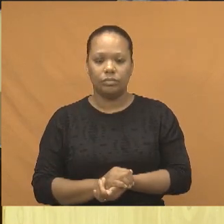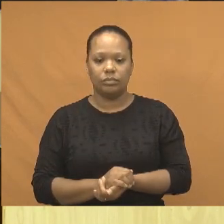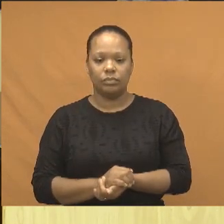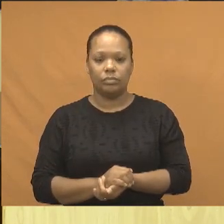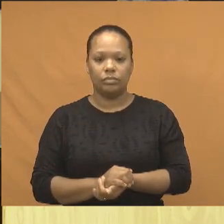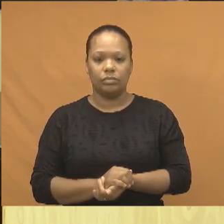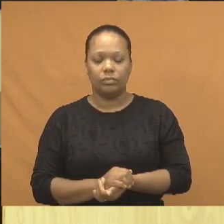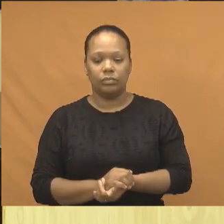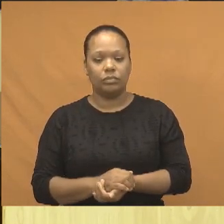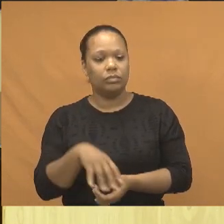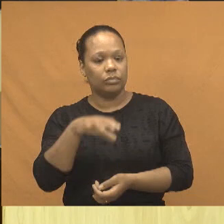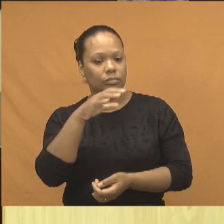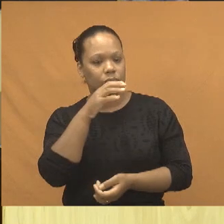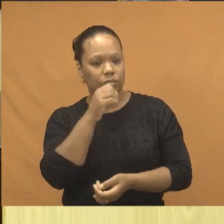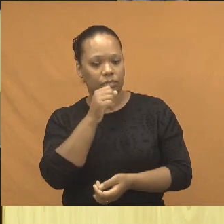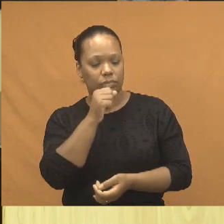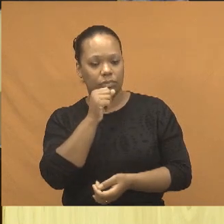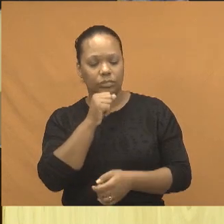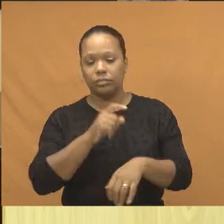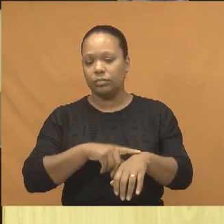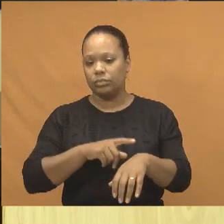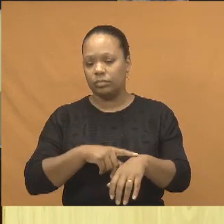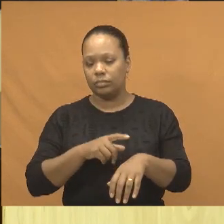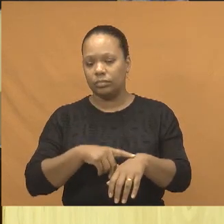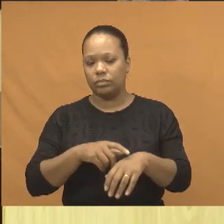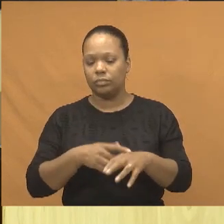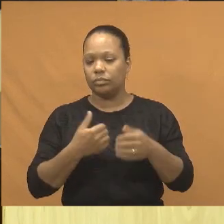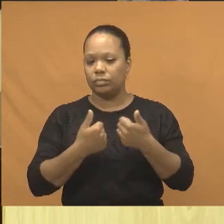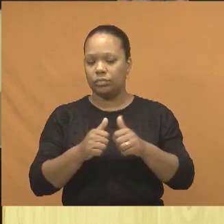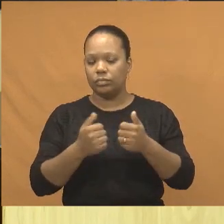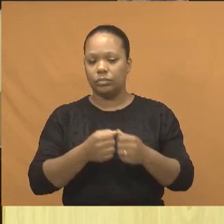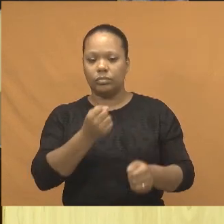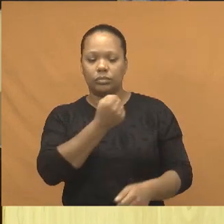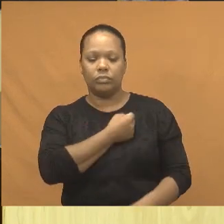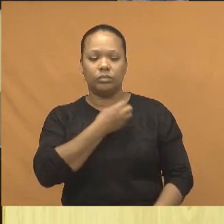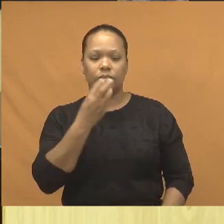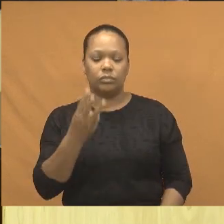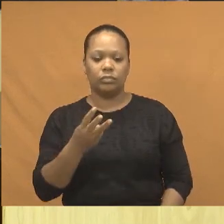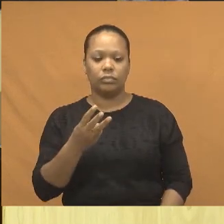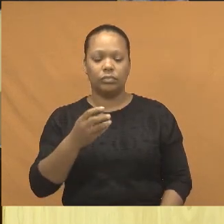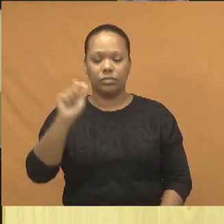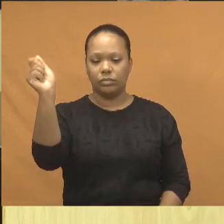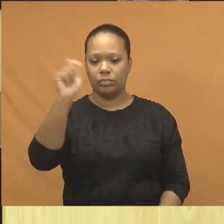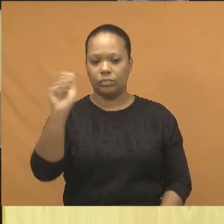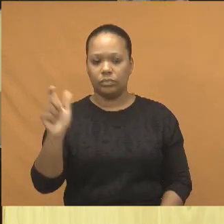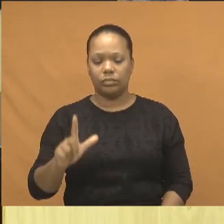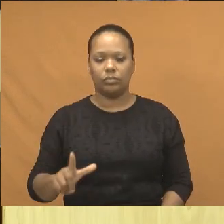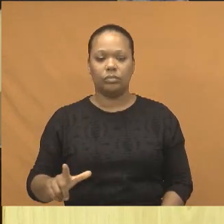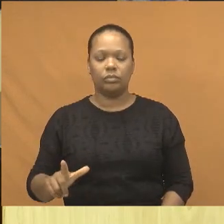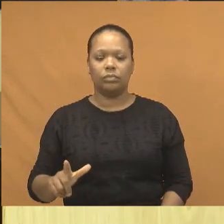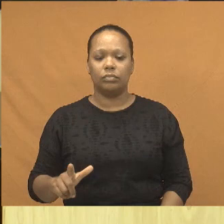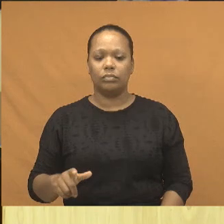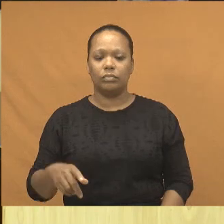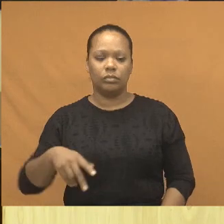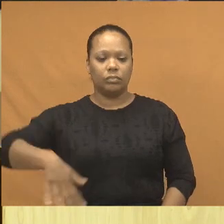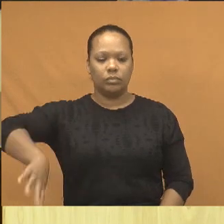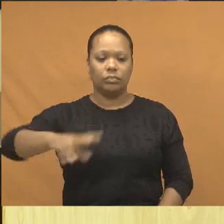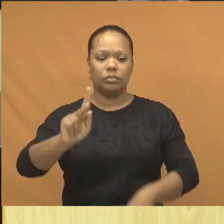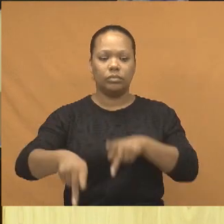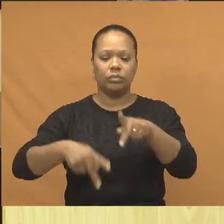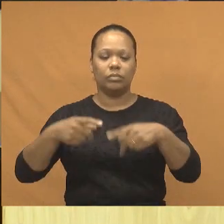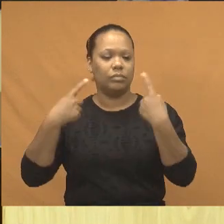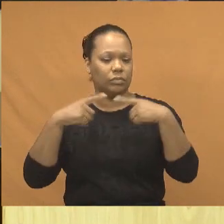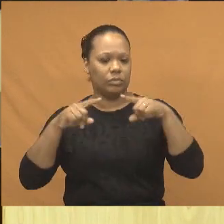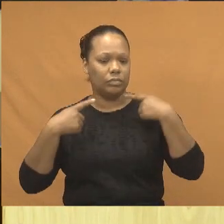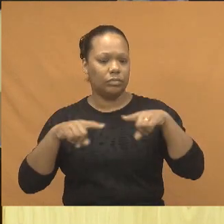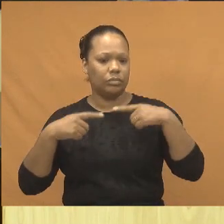aumento aos sábados do número de horários da linha circular 3, via Lagoa Azul. Recebemos várias reclamações de moradores do bairro Lagoa